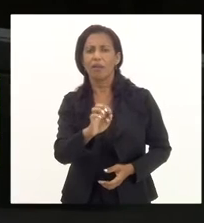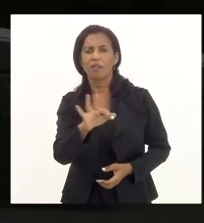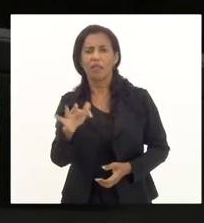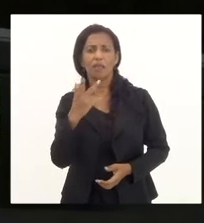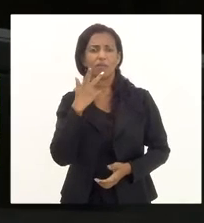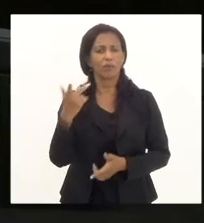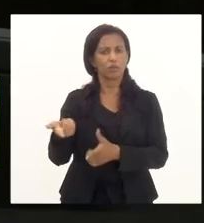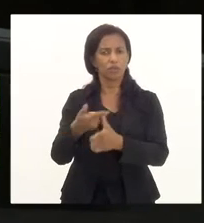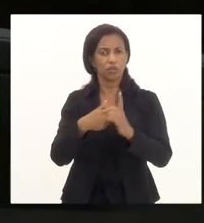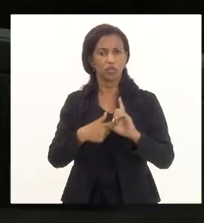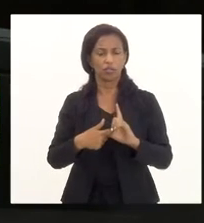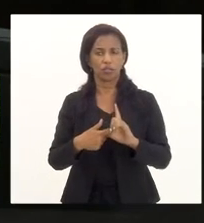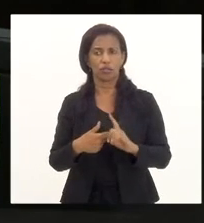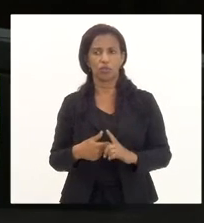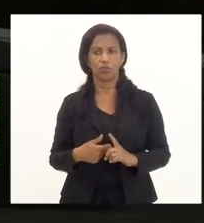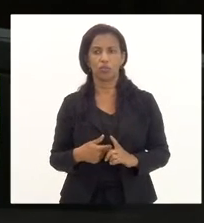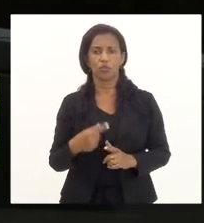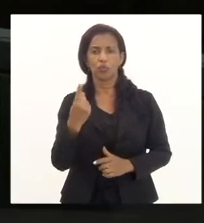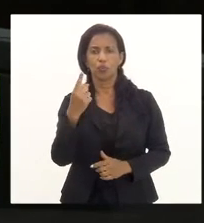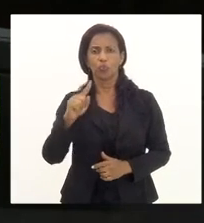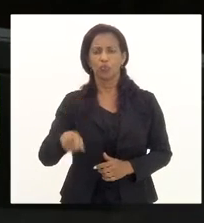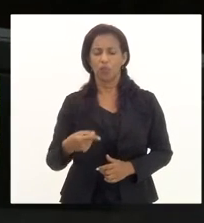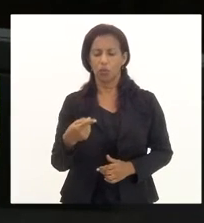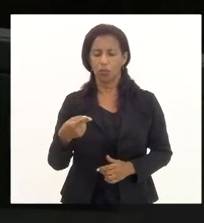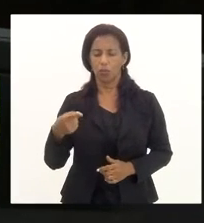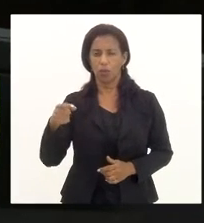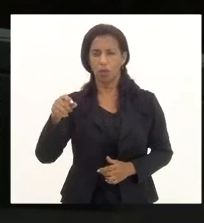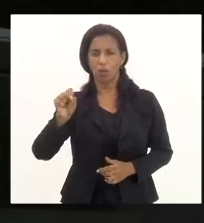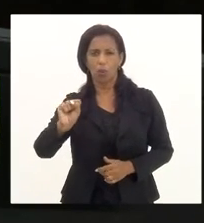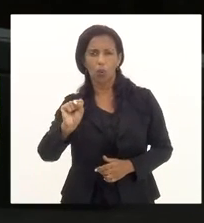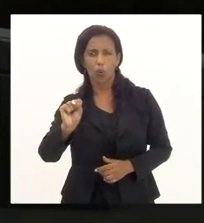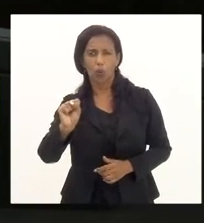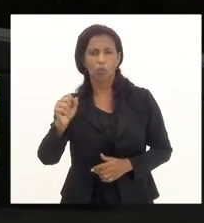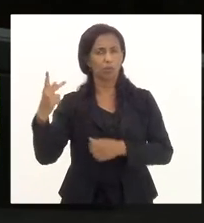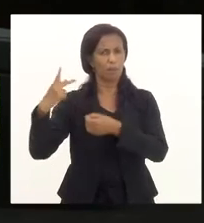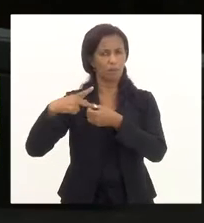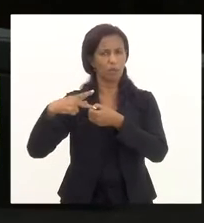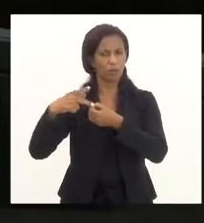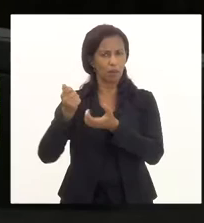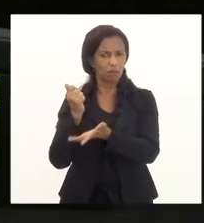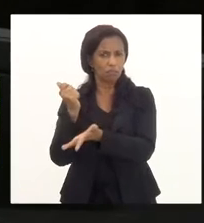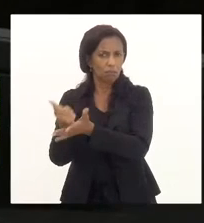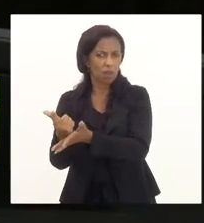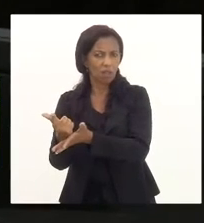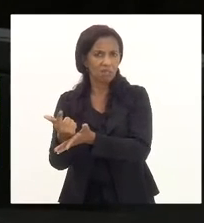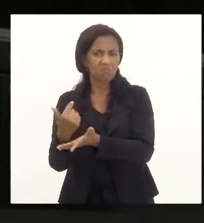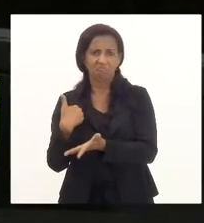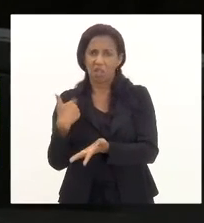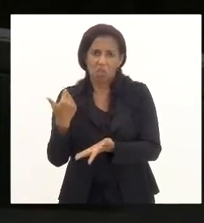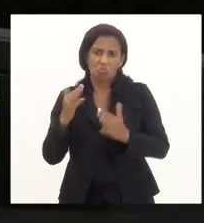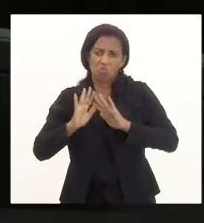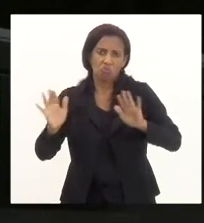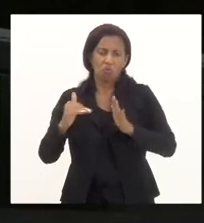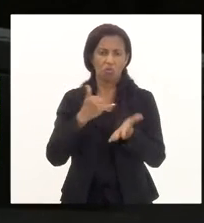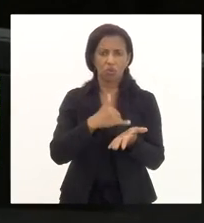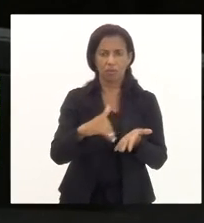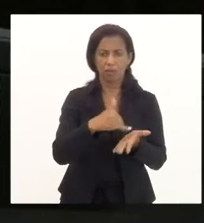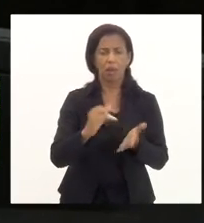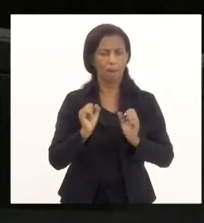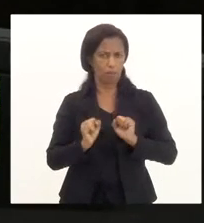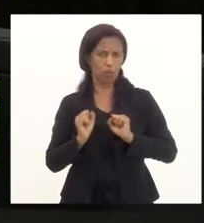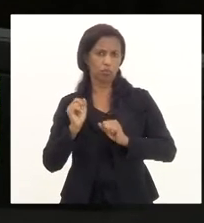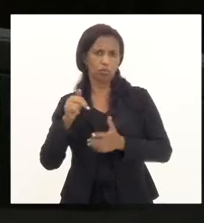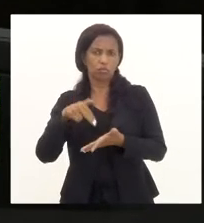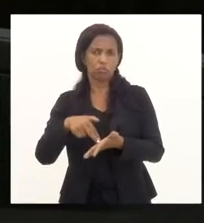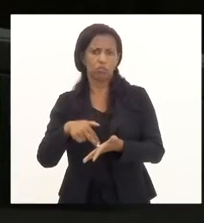dívida de 1,8 que foi recebido a Petrobras eu não estava na secretaria mas posso